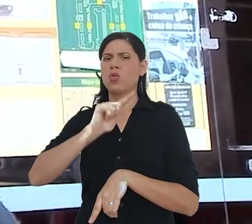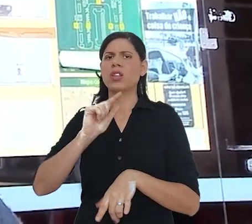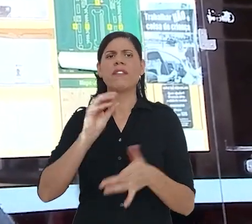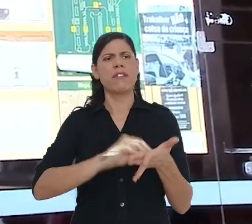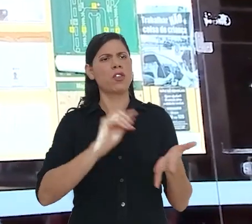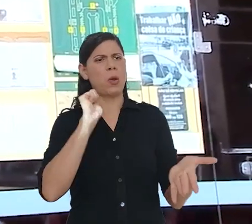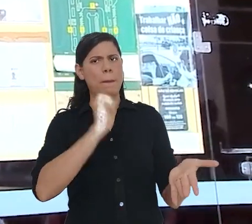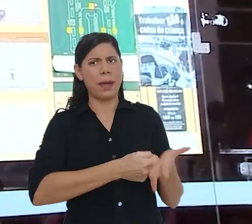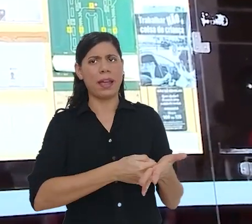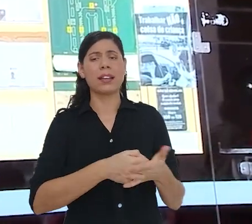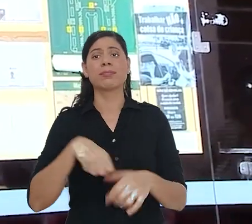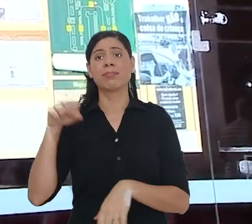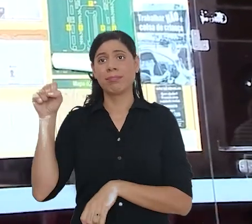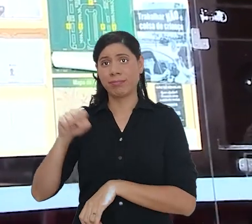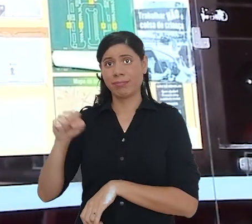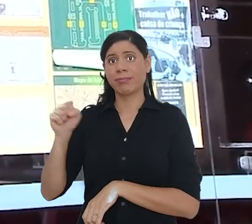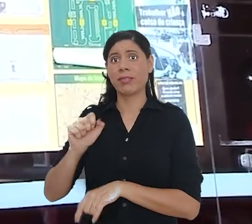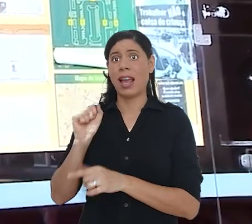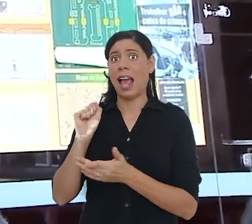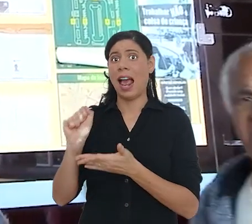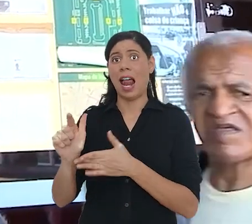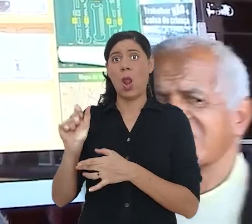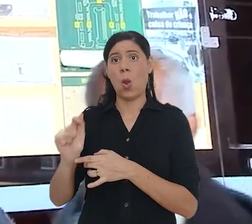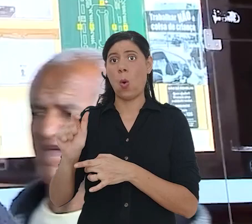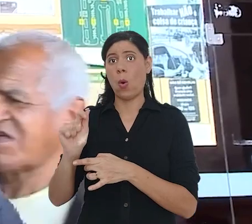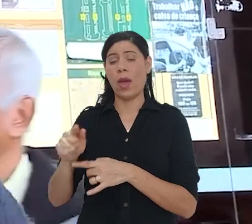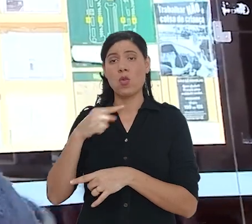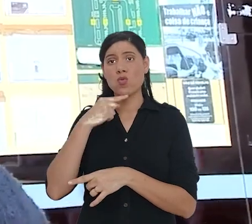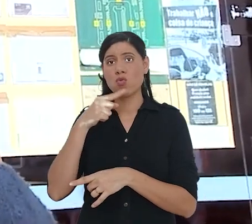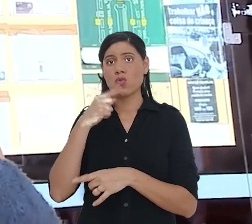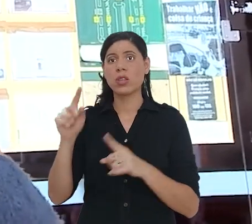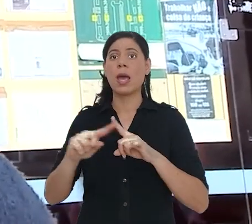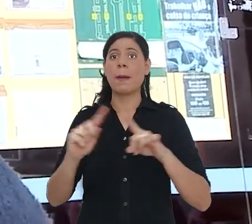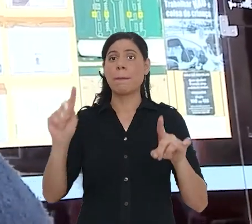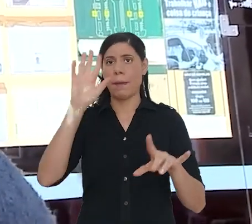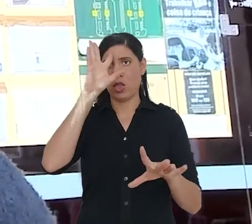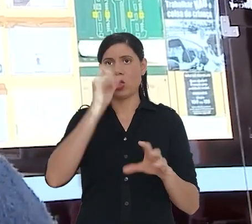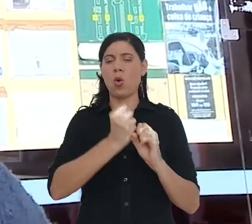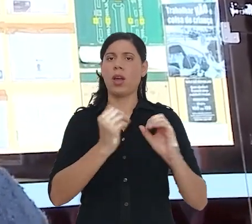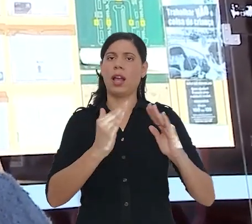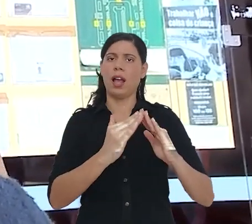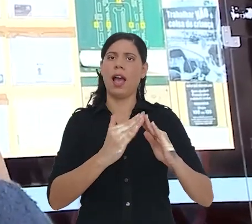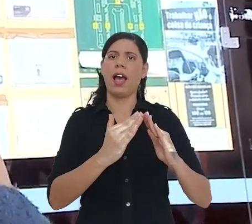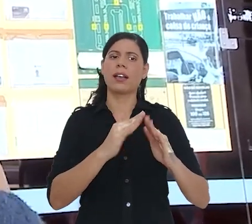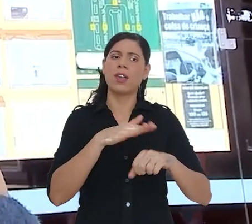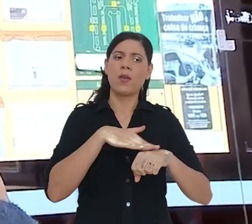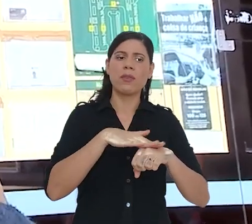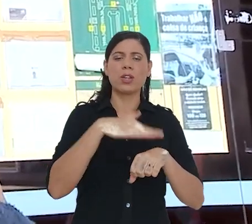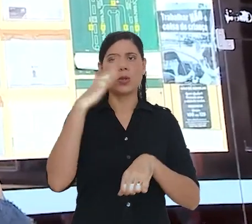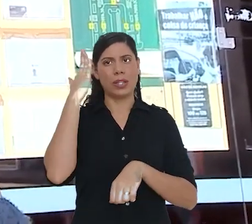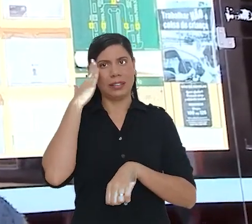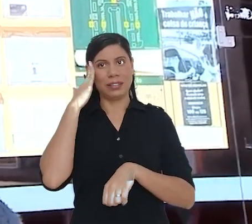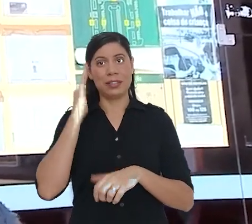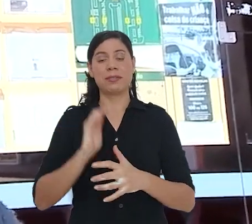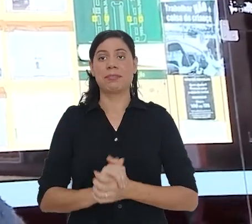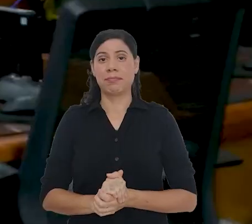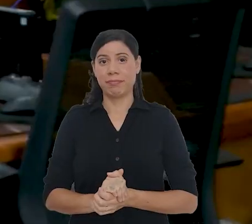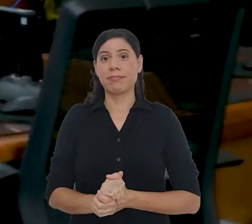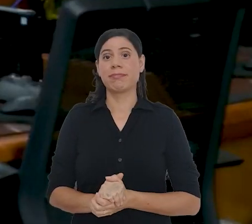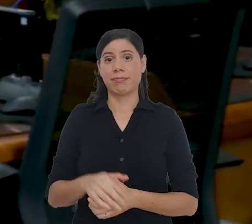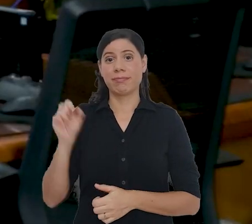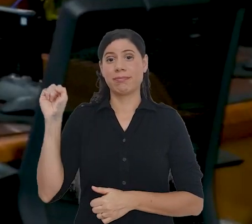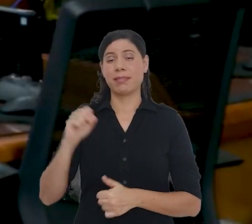sem pagar alguma conta? Fiquei, né? Aluguel principalmente, mas o dono do aluguel cooperou com a gente também, ele entendeu,